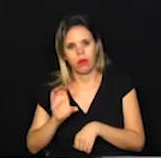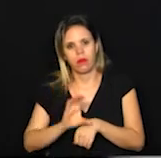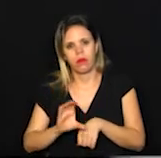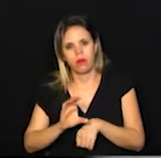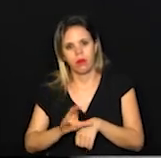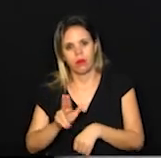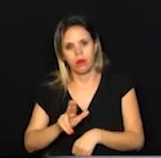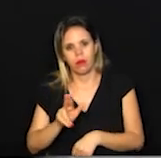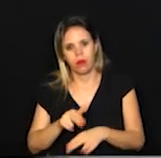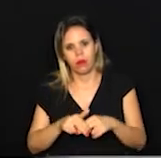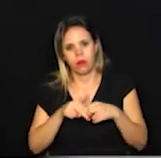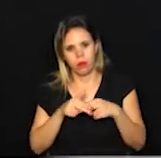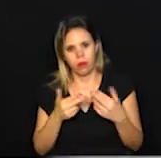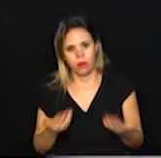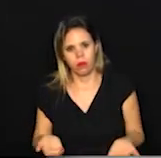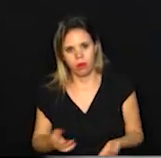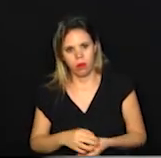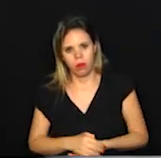universidade devido